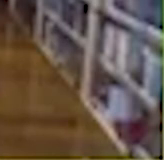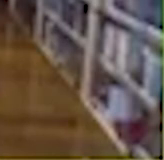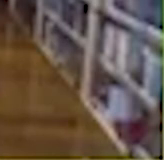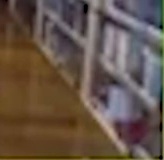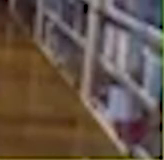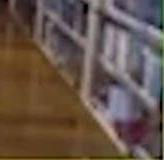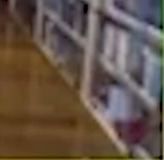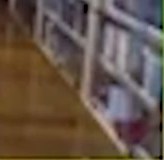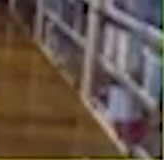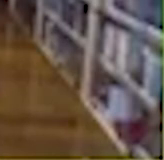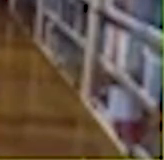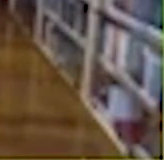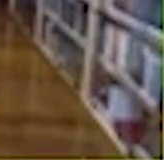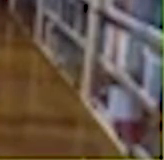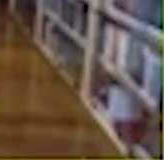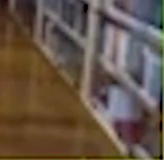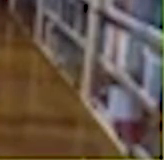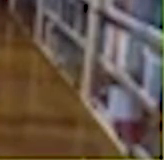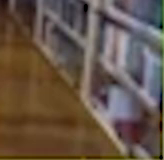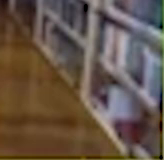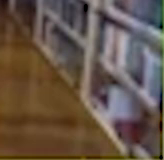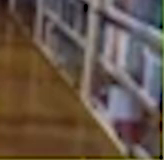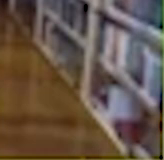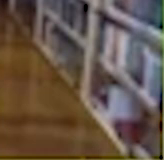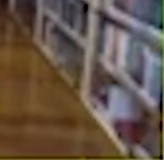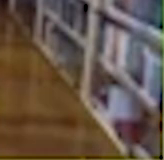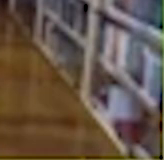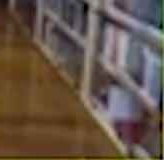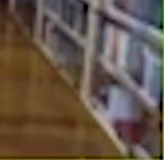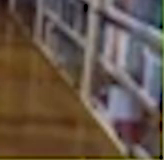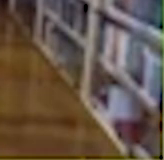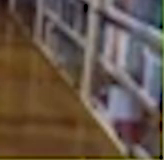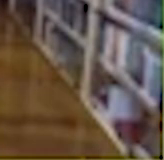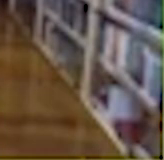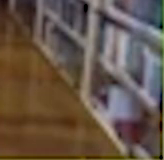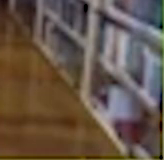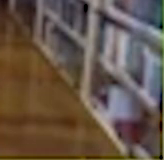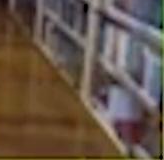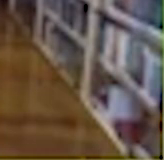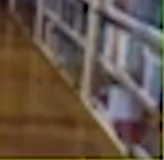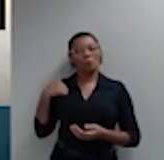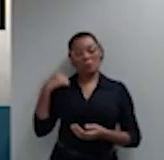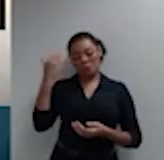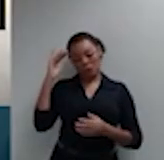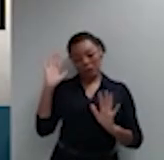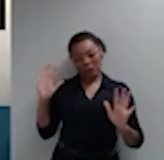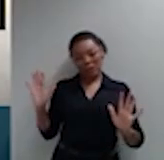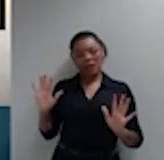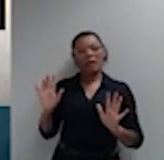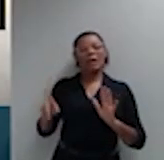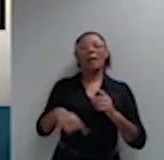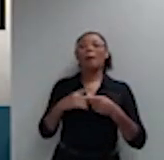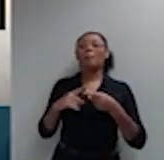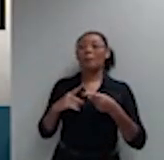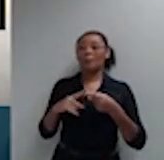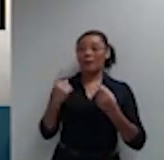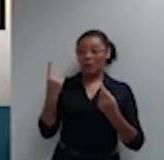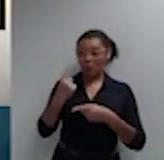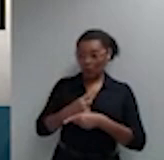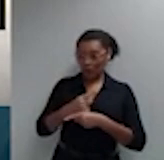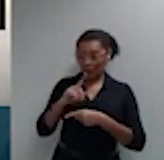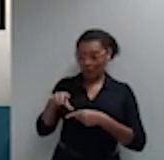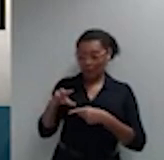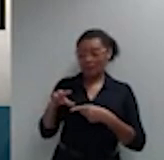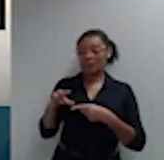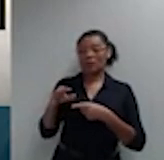a individualização dos efeitos e também das pessoas supostamente atingidas, que seriam os consumidores do produto